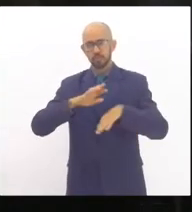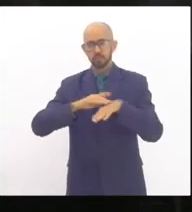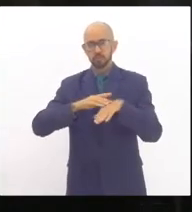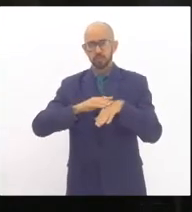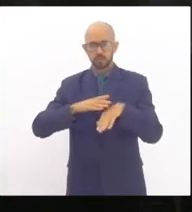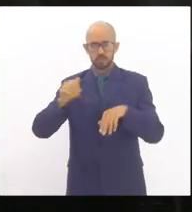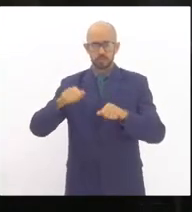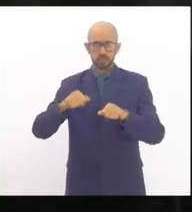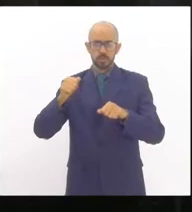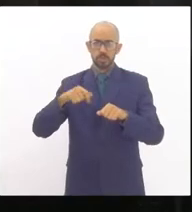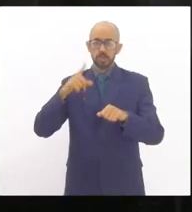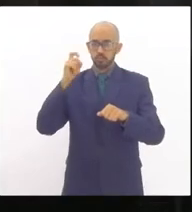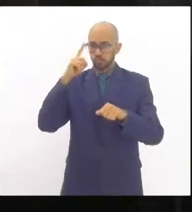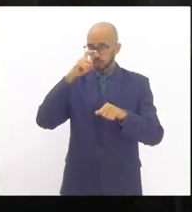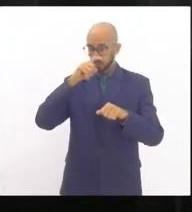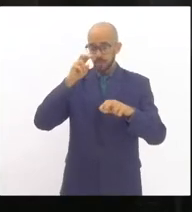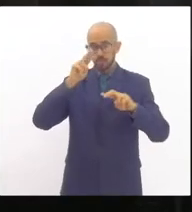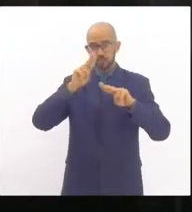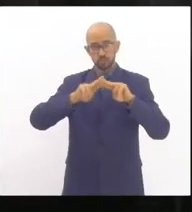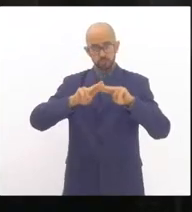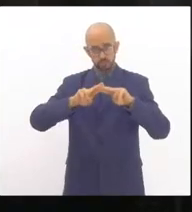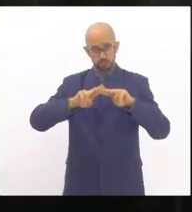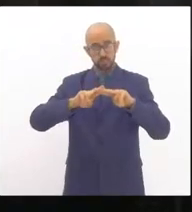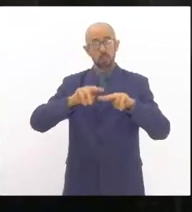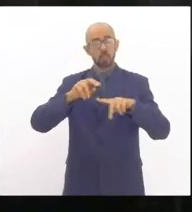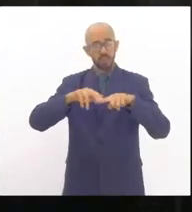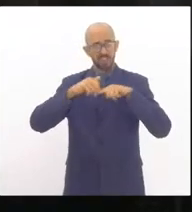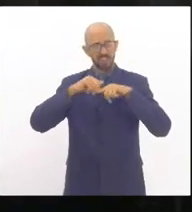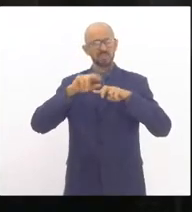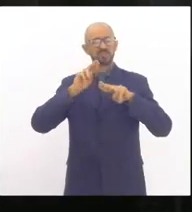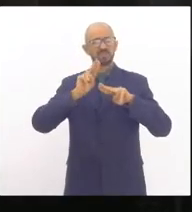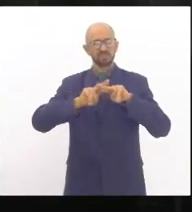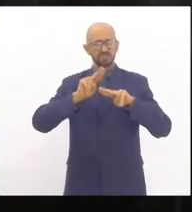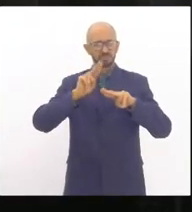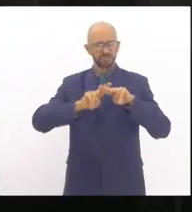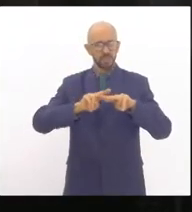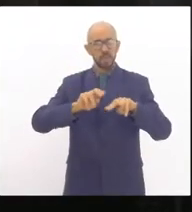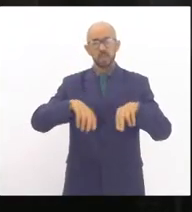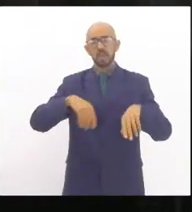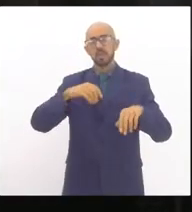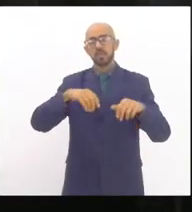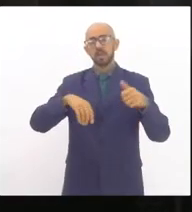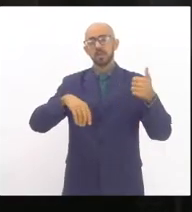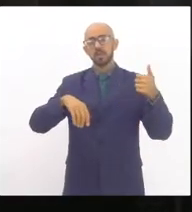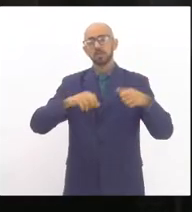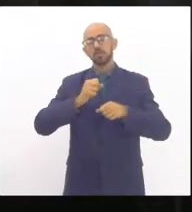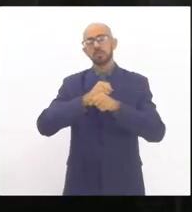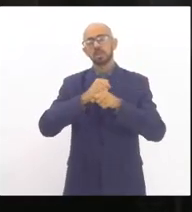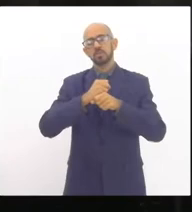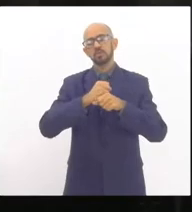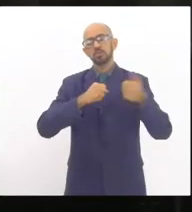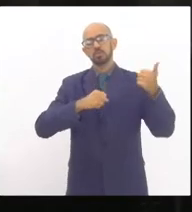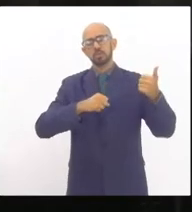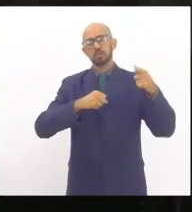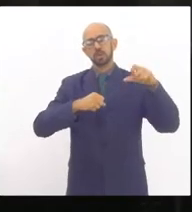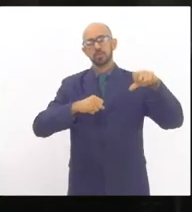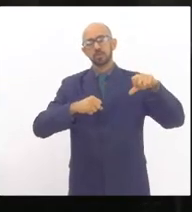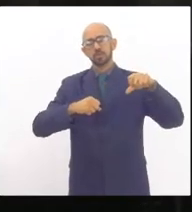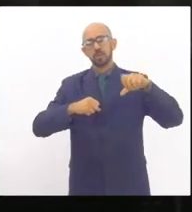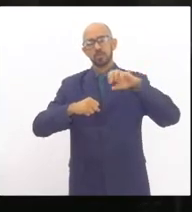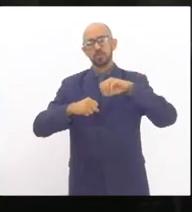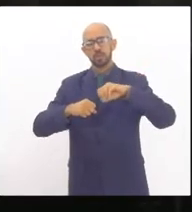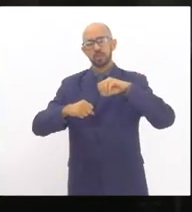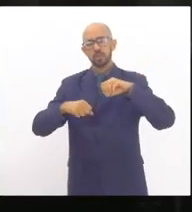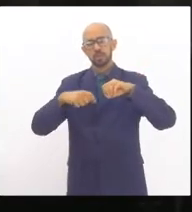de liberdade desde a década de 90 quando nós tínhamos aí 14 mil pessoas